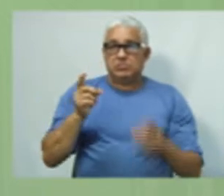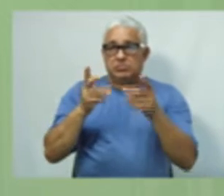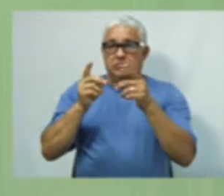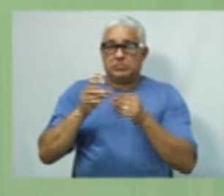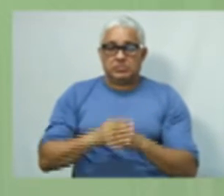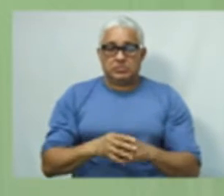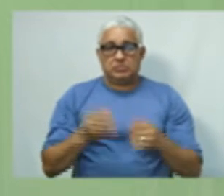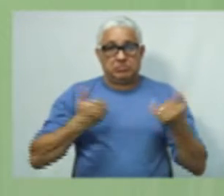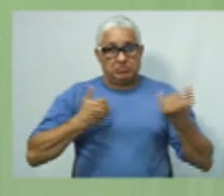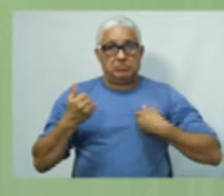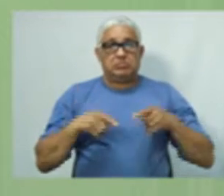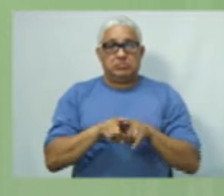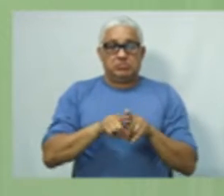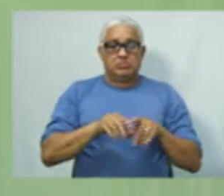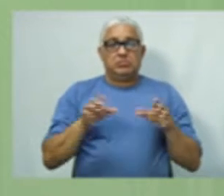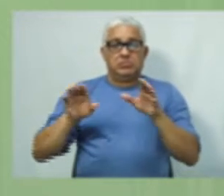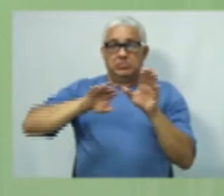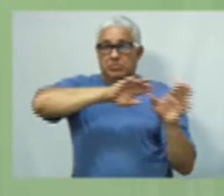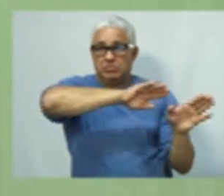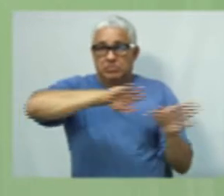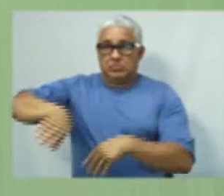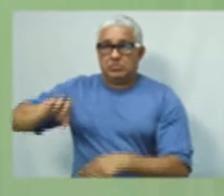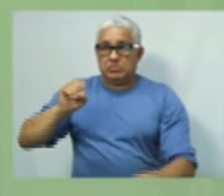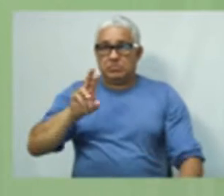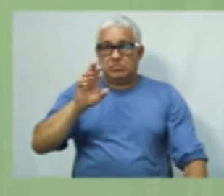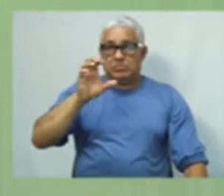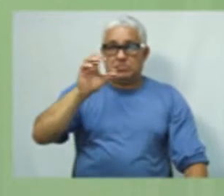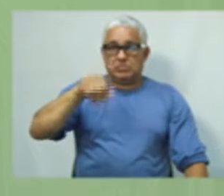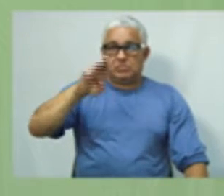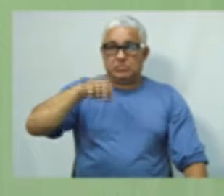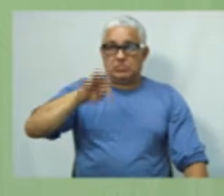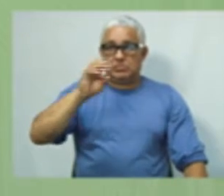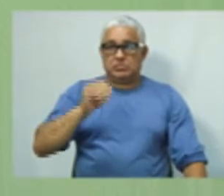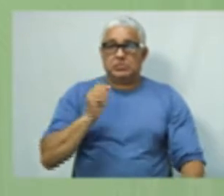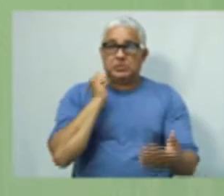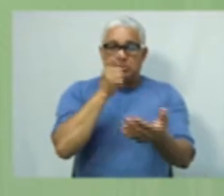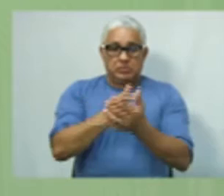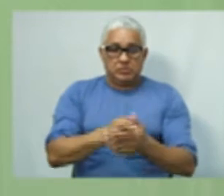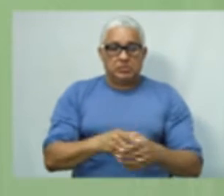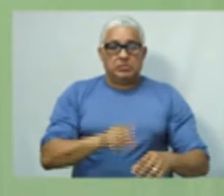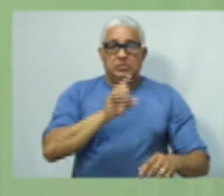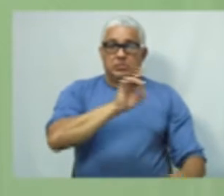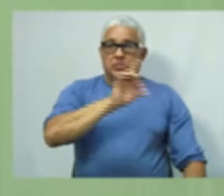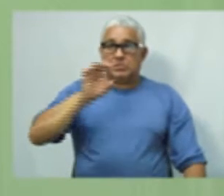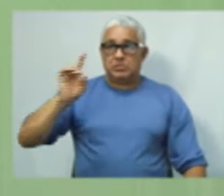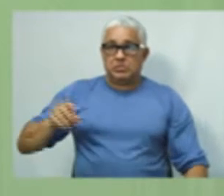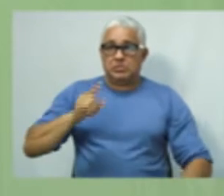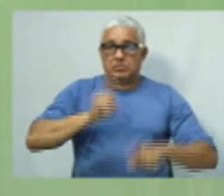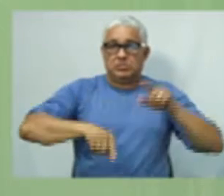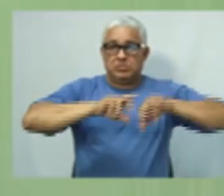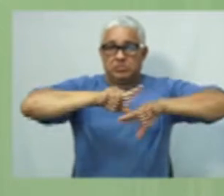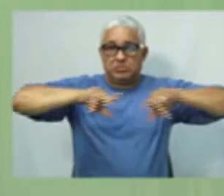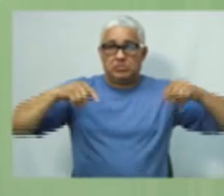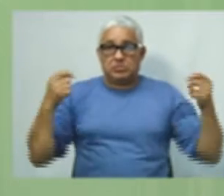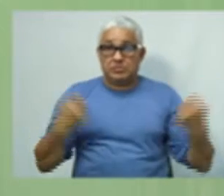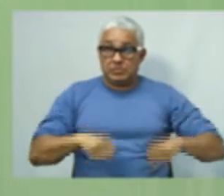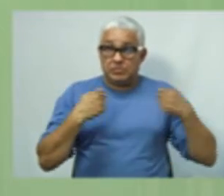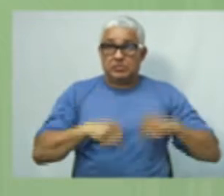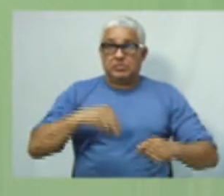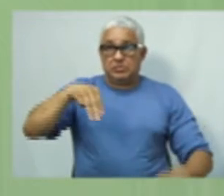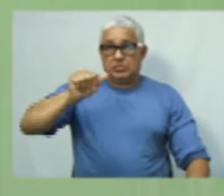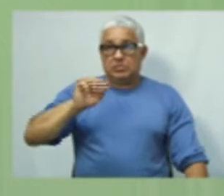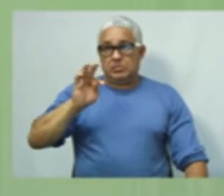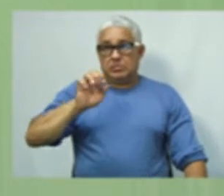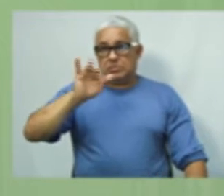com base no orçamento de produção, e na composição de cada produto, pode-se orçar as necessidades de